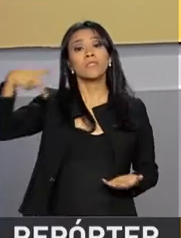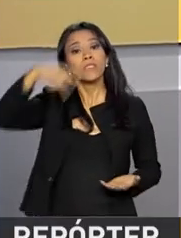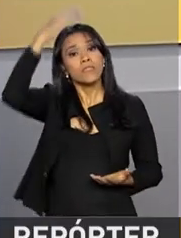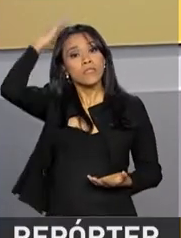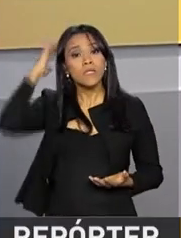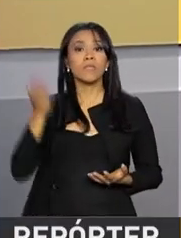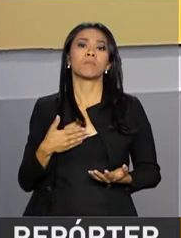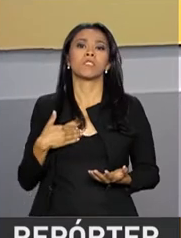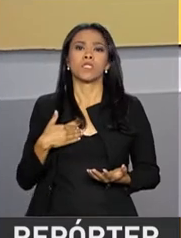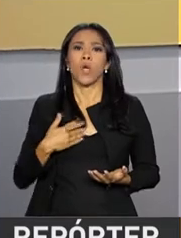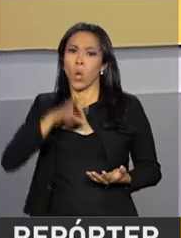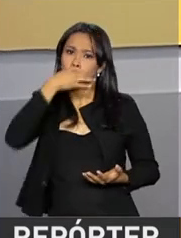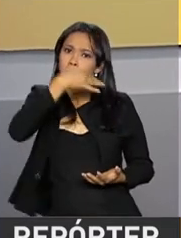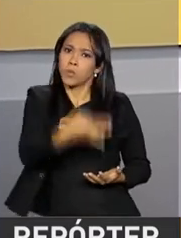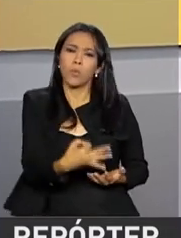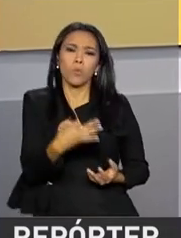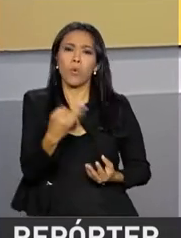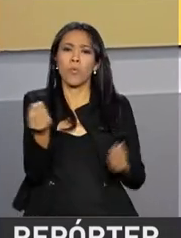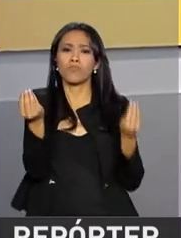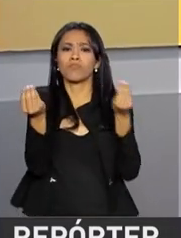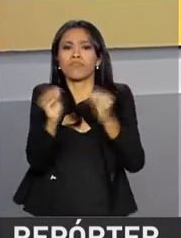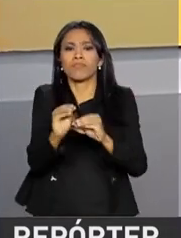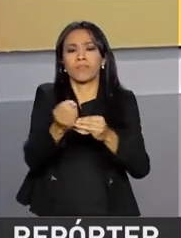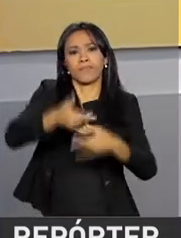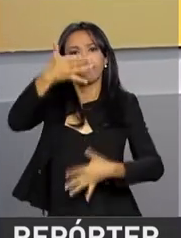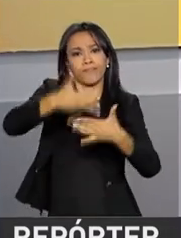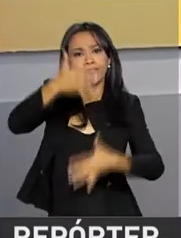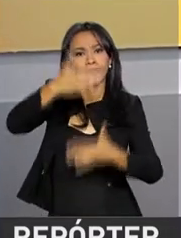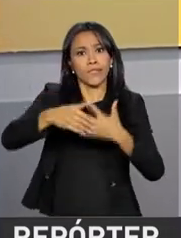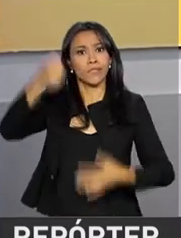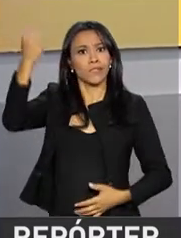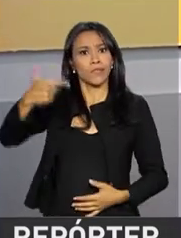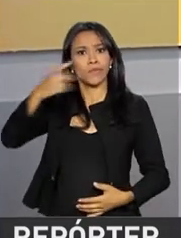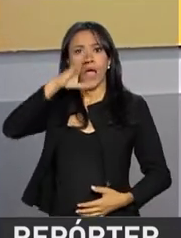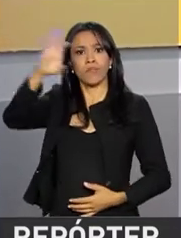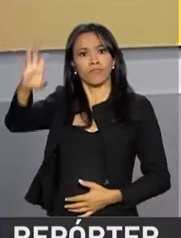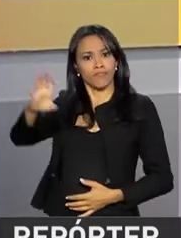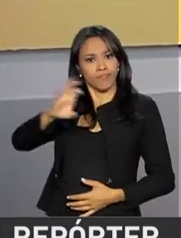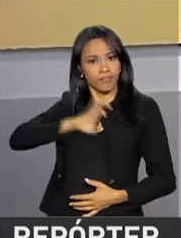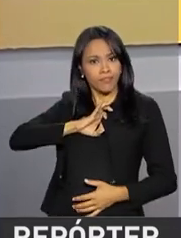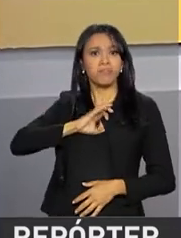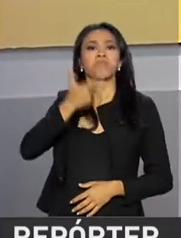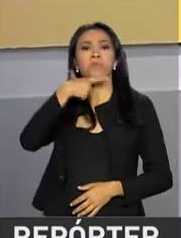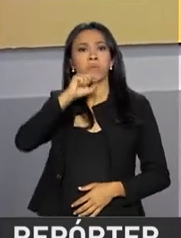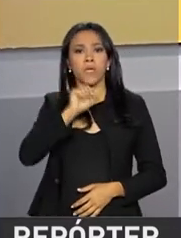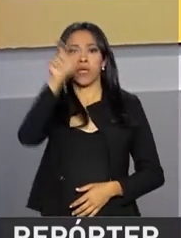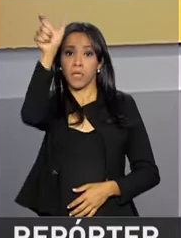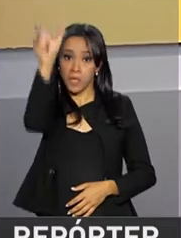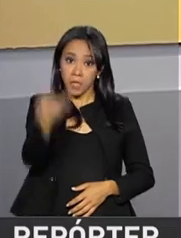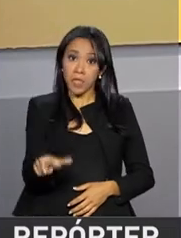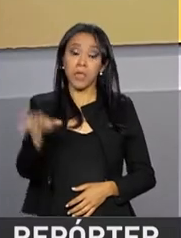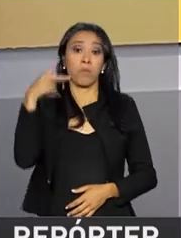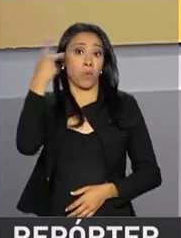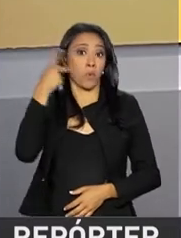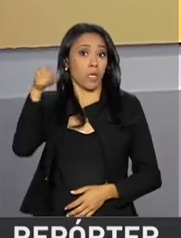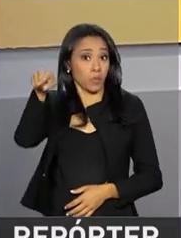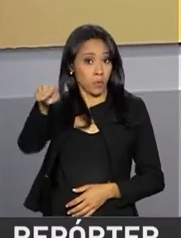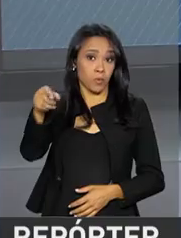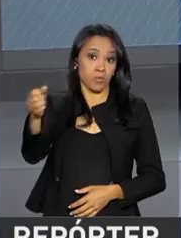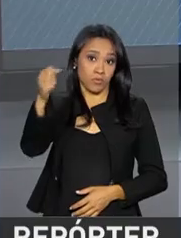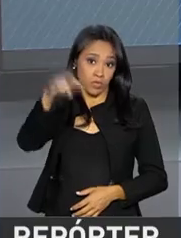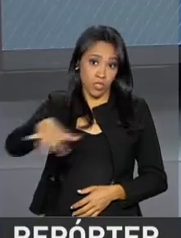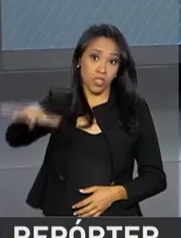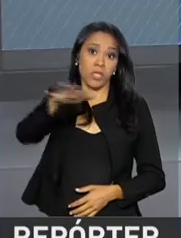se manifestou pelas redes sociais sobre a segunda denúncia apresentada contra ele pelo procurador geral da república rodrigo janot